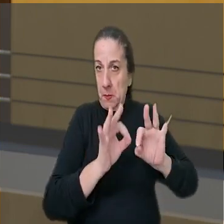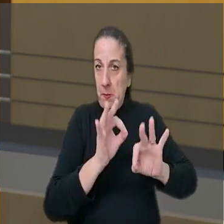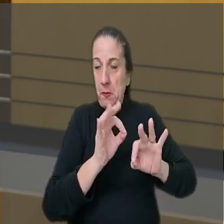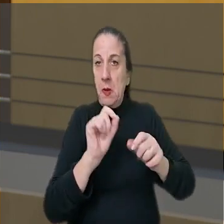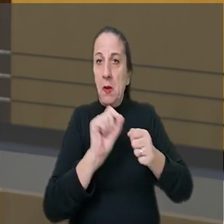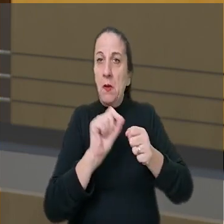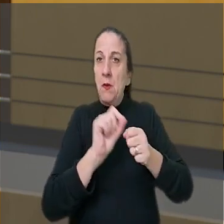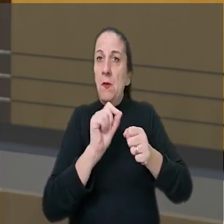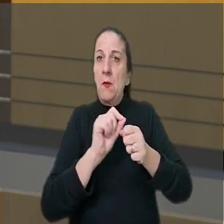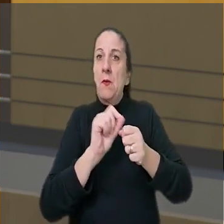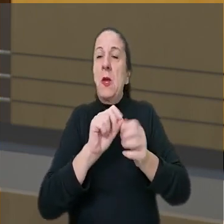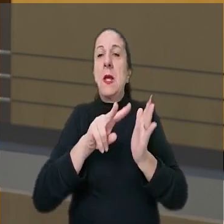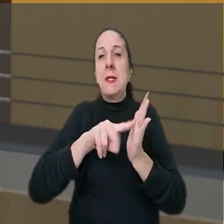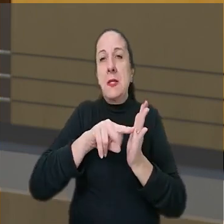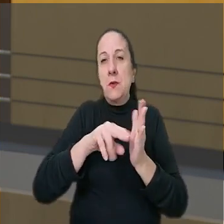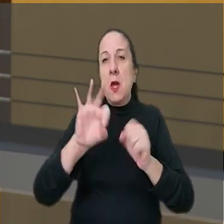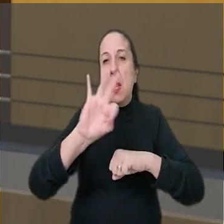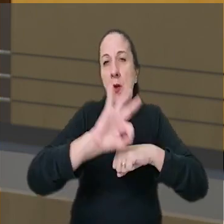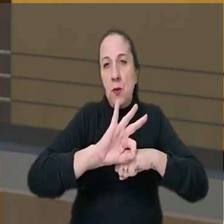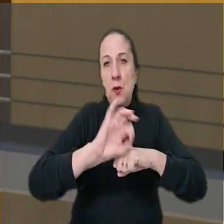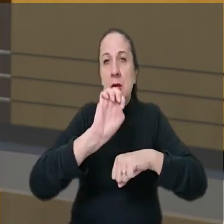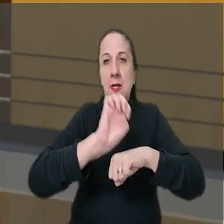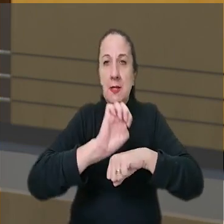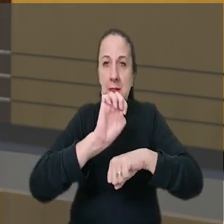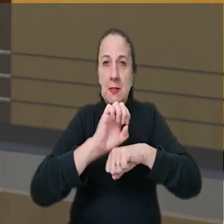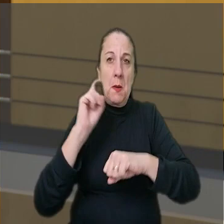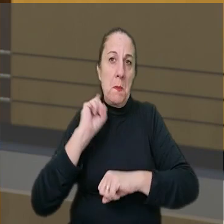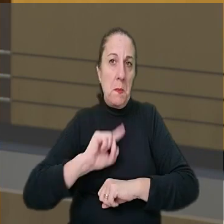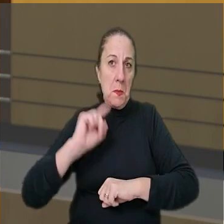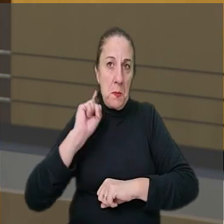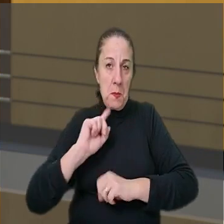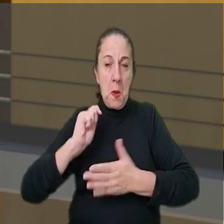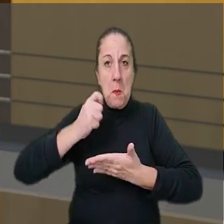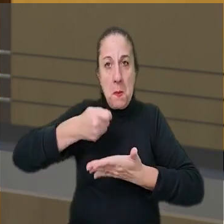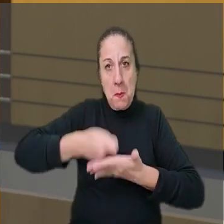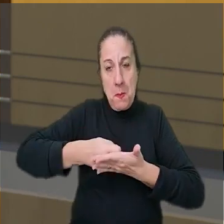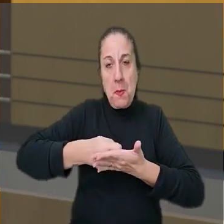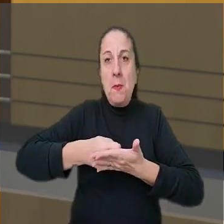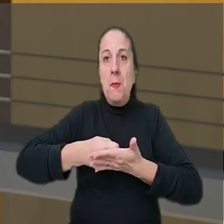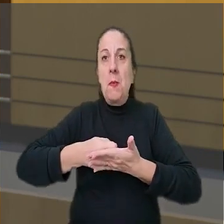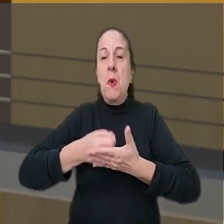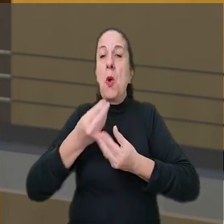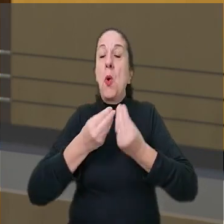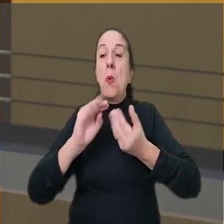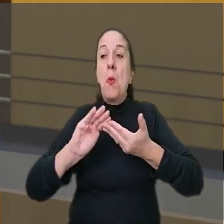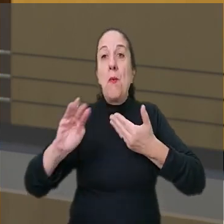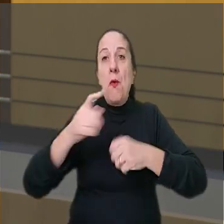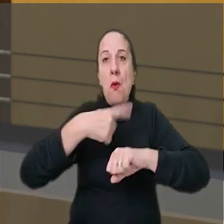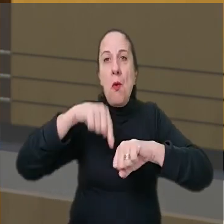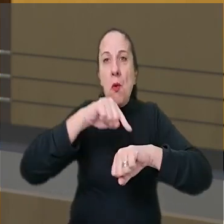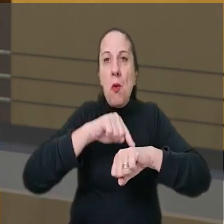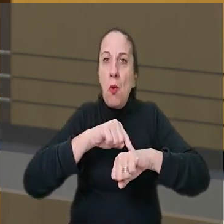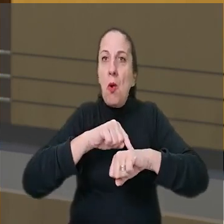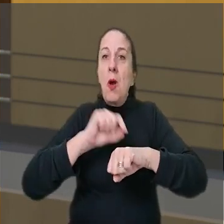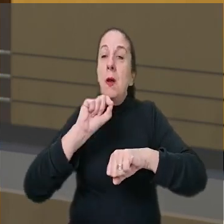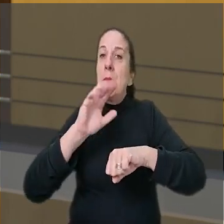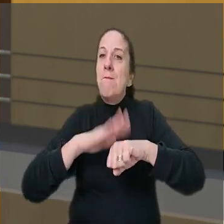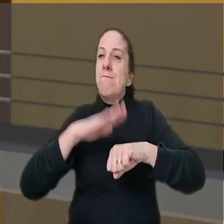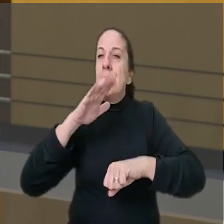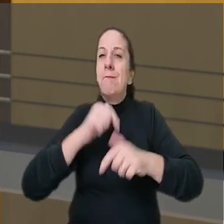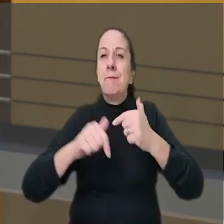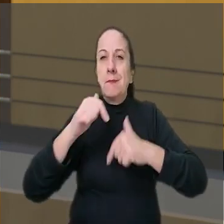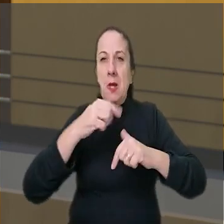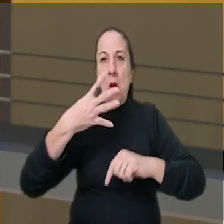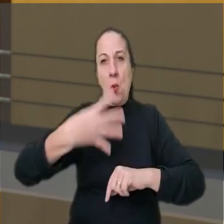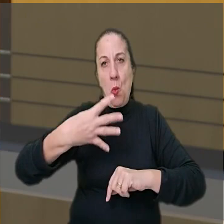coletiva, ajuizada pelo Sindicato dos Advogados no Estado de Minas Gerais, o pagamento como extras das horas excedentes